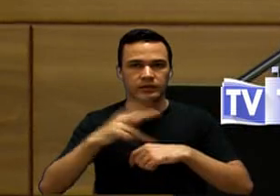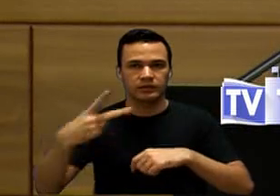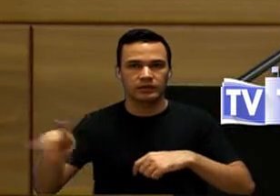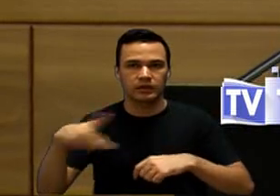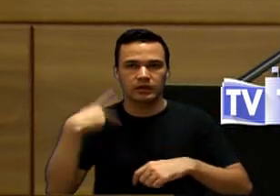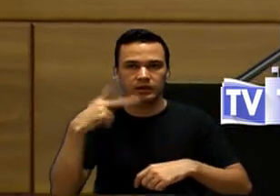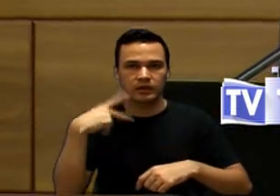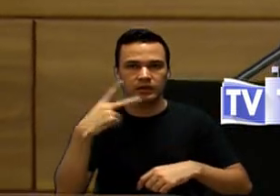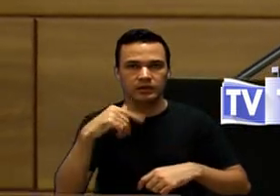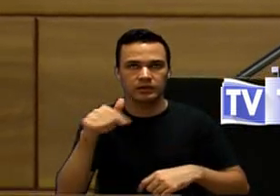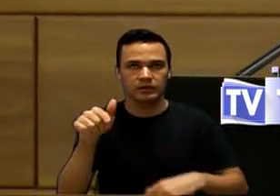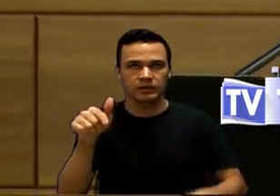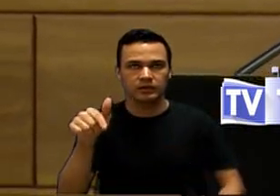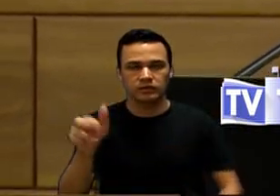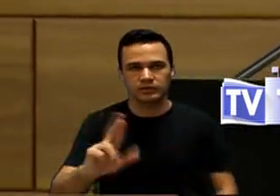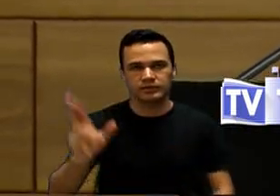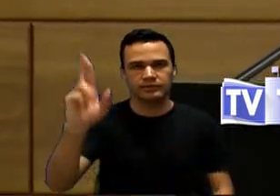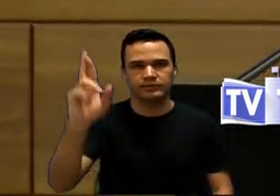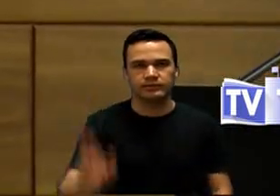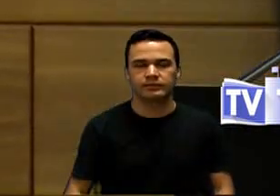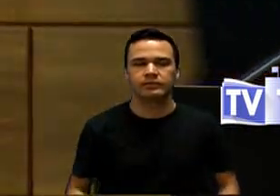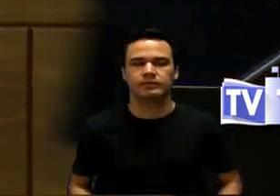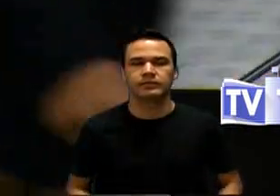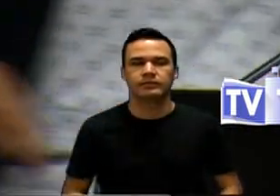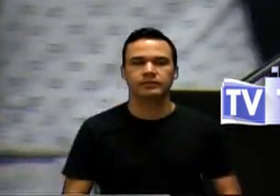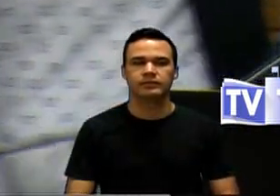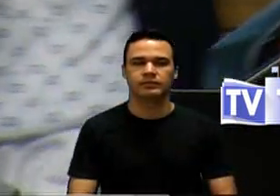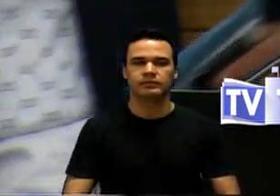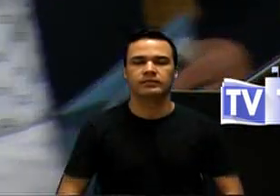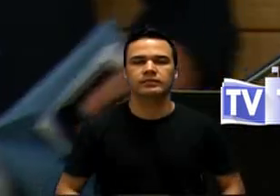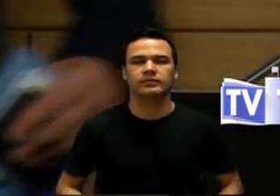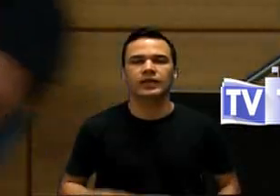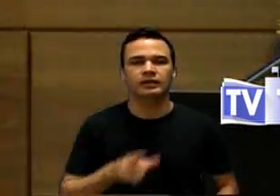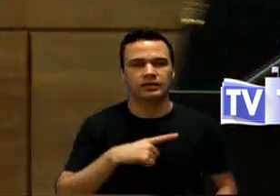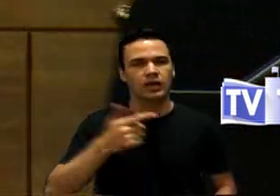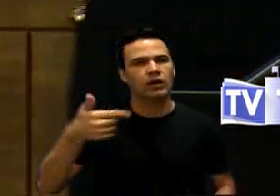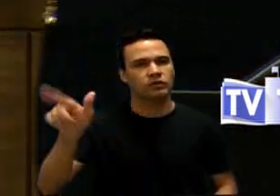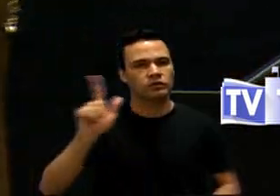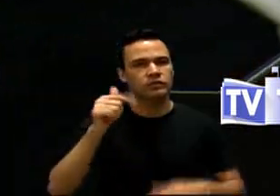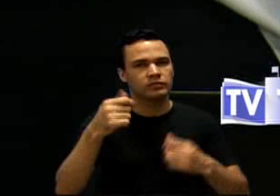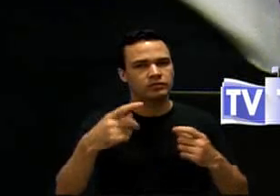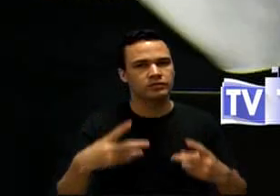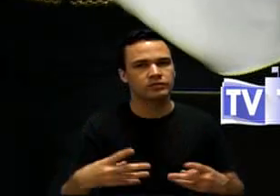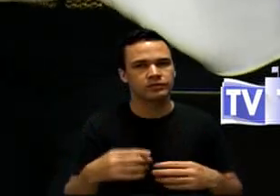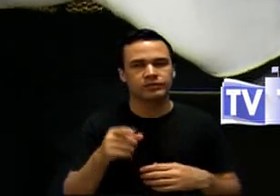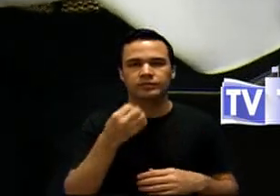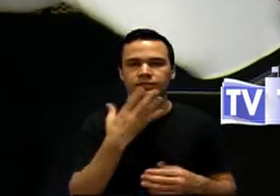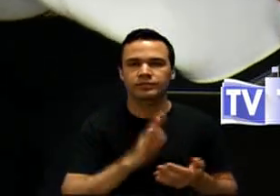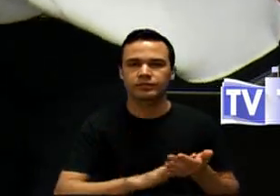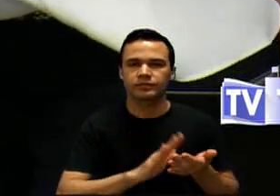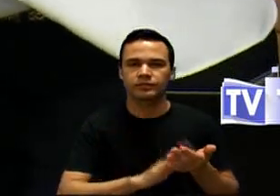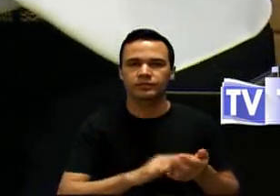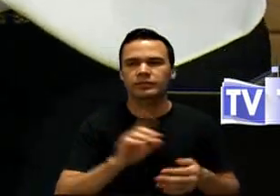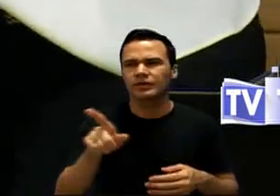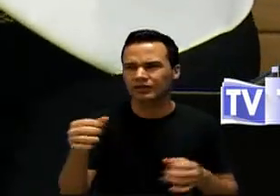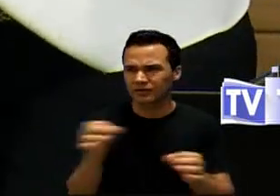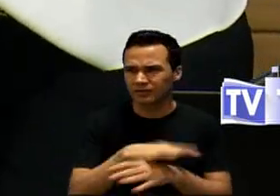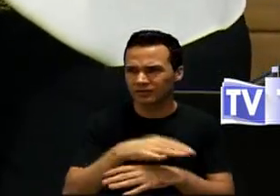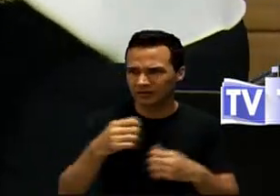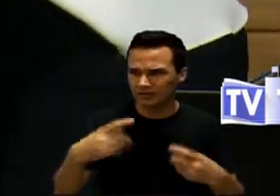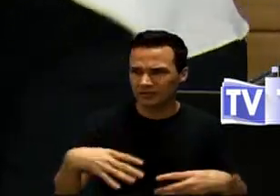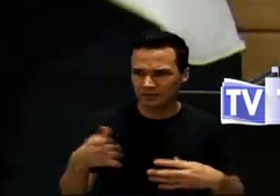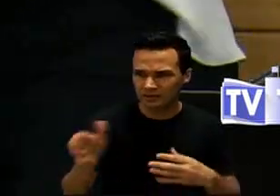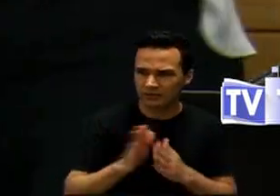vereador Rodrigo Manga. Só um minuto, acho que tem mais. Voto de congratulações. Só terminar o